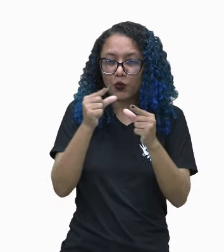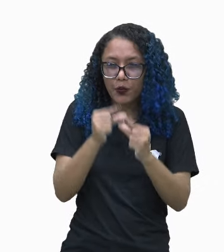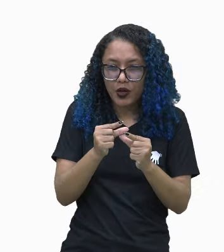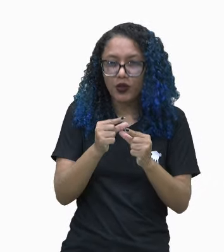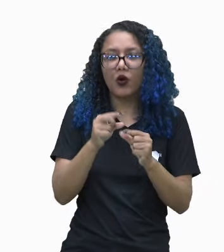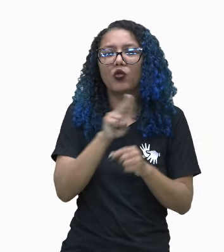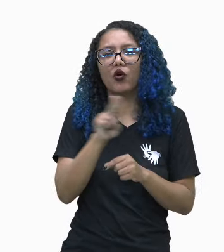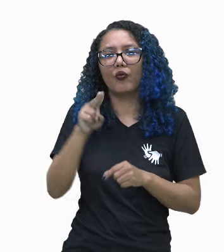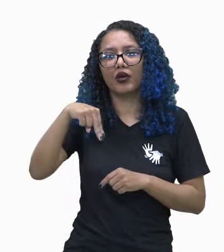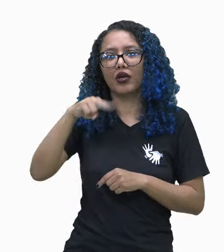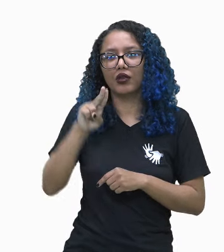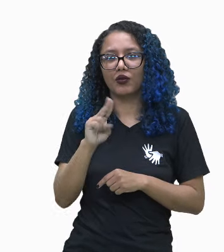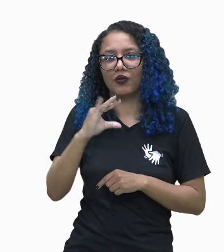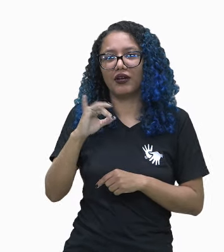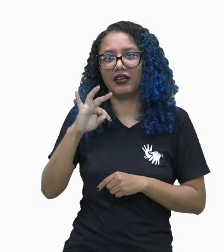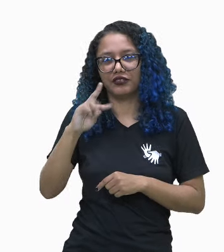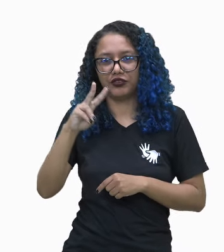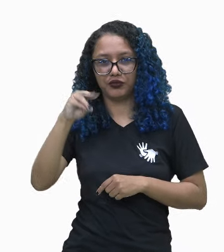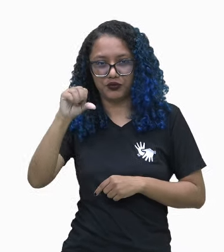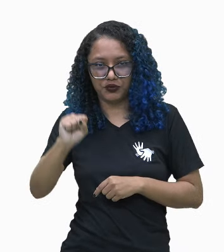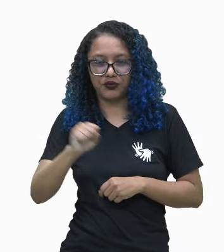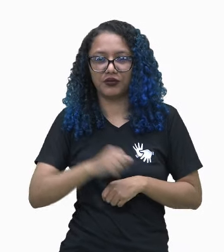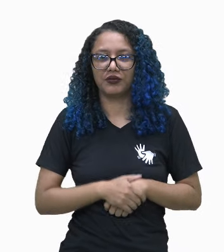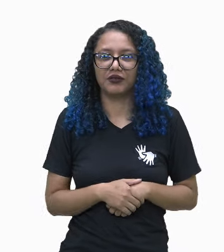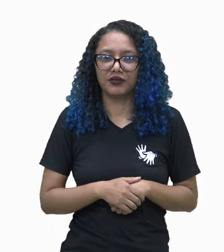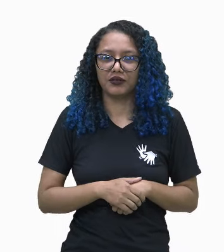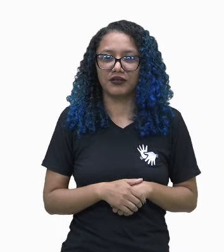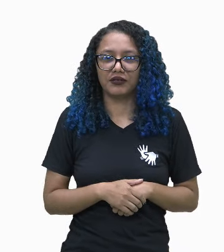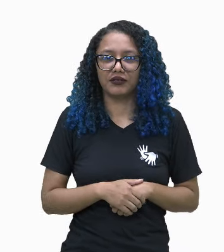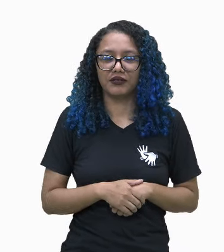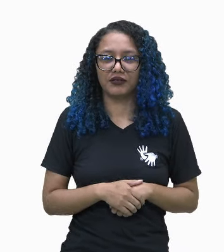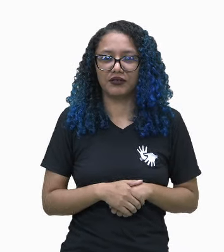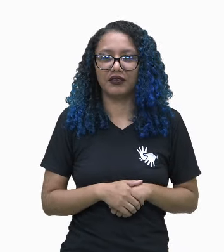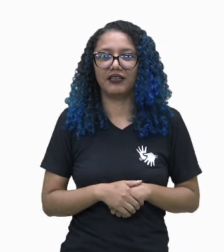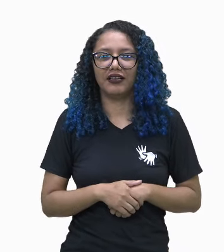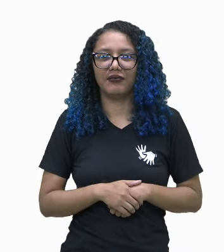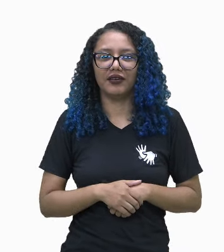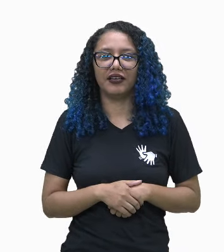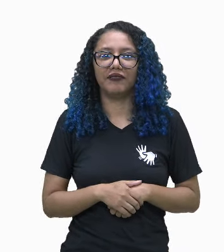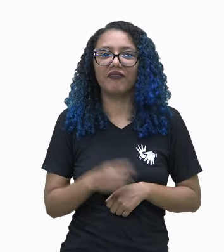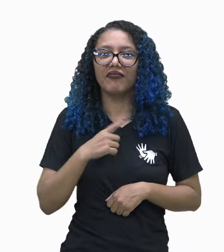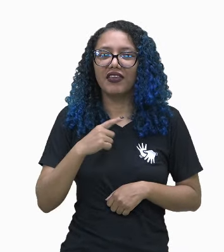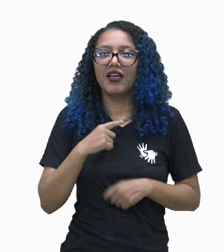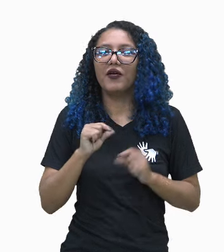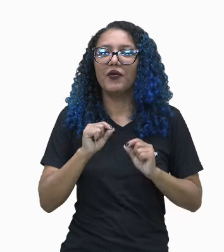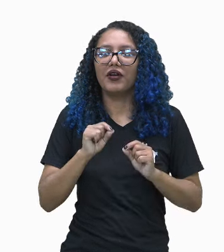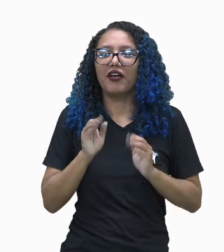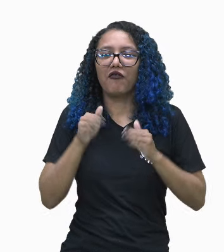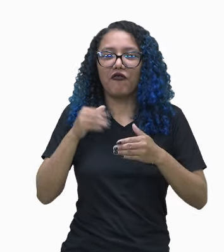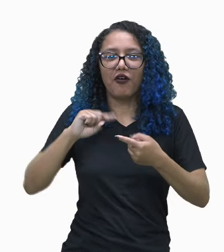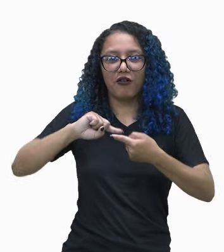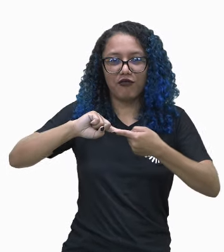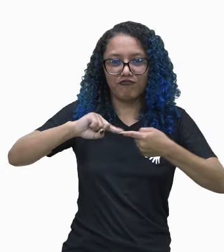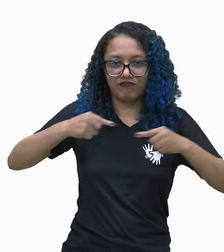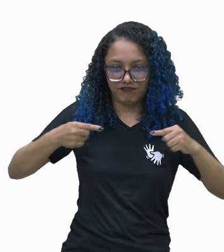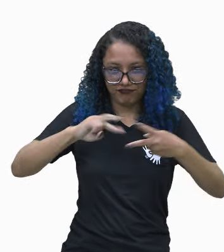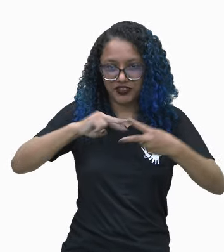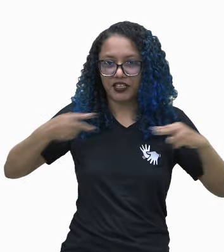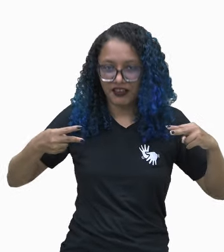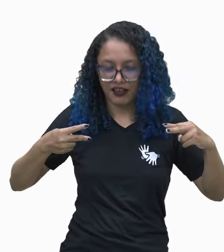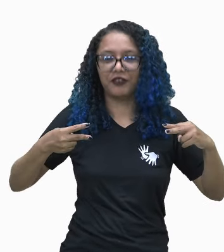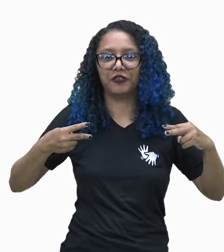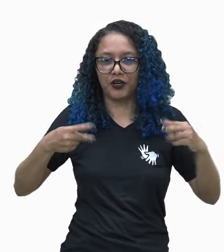denominadas nucleicos, né? Nucleotídeos. E eles contêm as informações genéticas dos organismos e